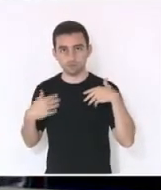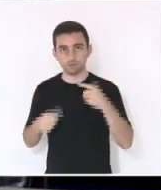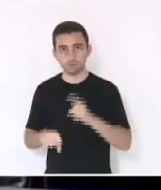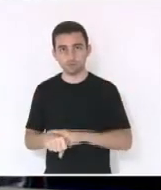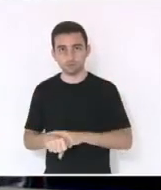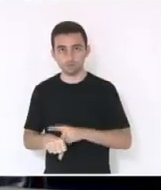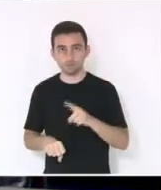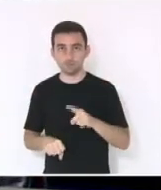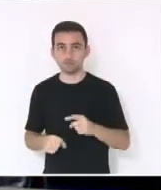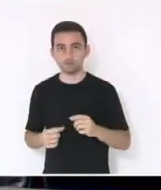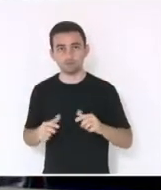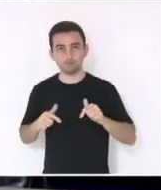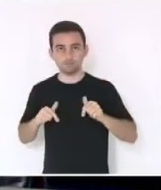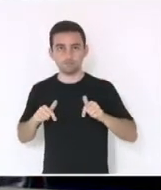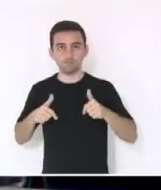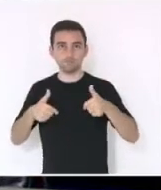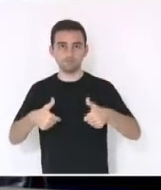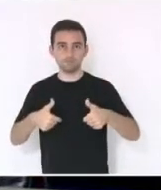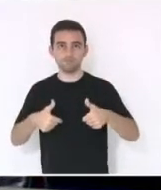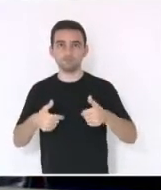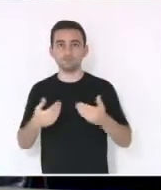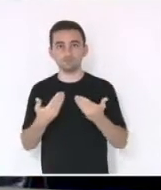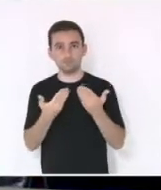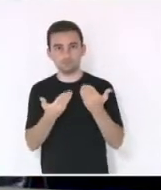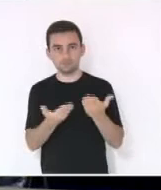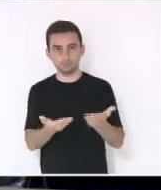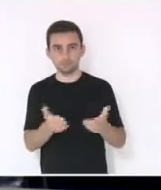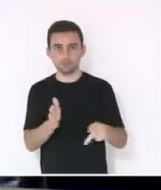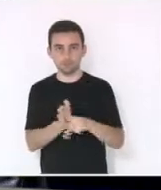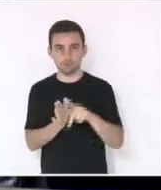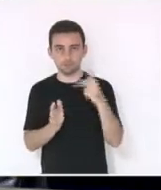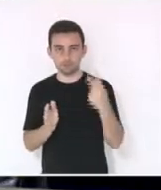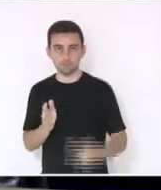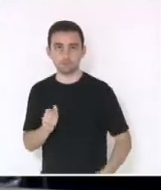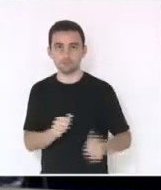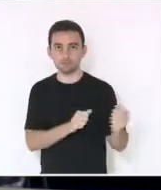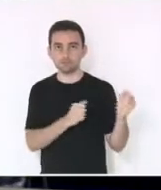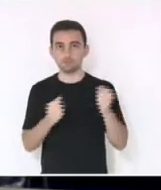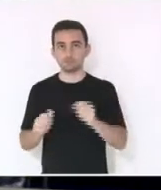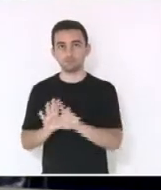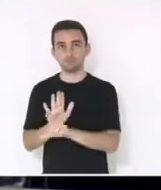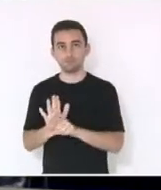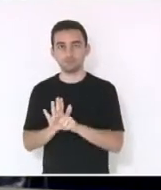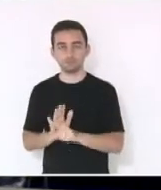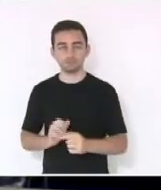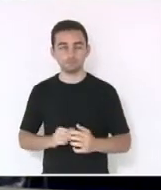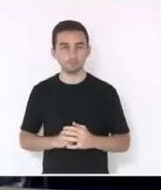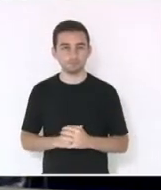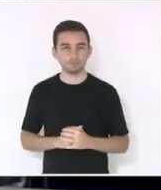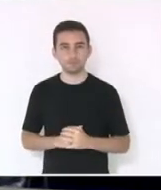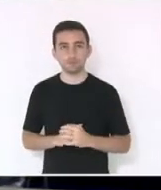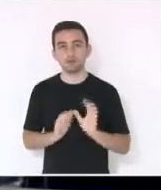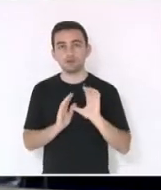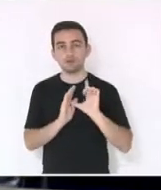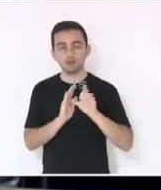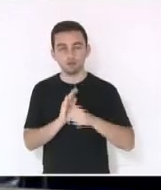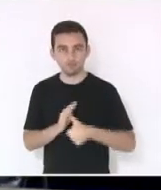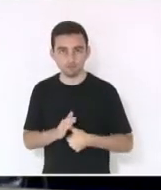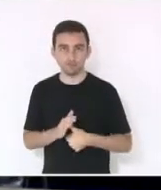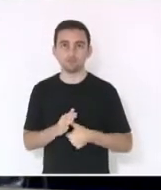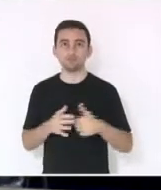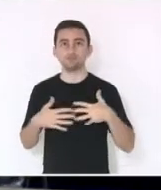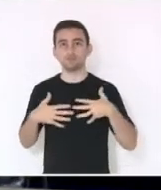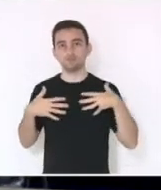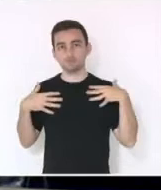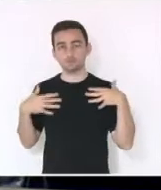receberam honrarias do Poder Legislativo. Após as homenagens, o senhor presidente convidou